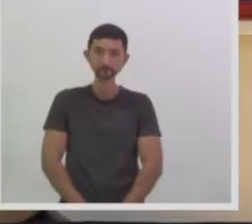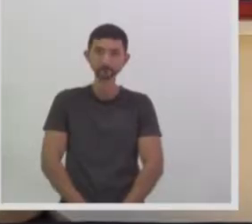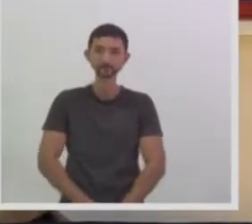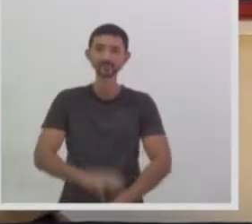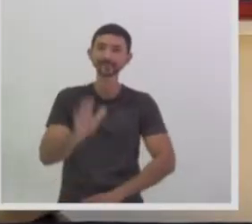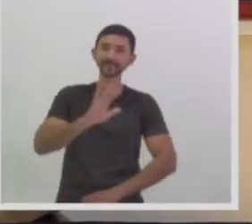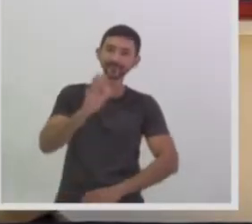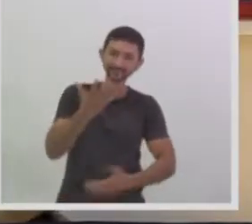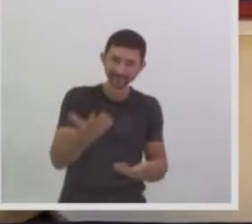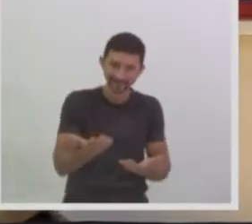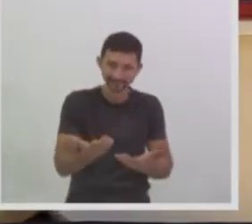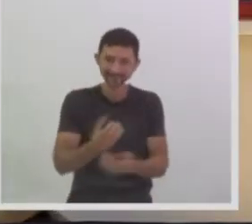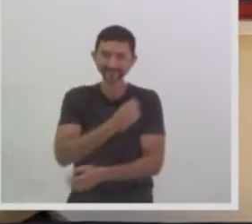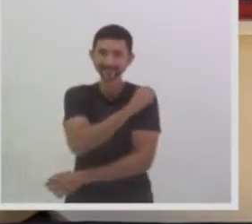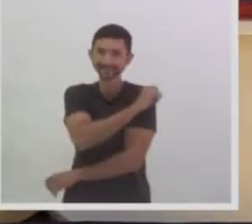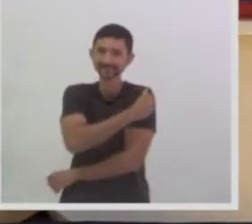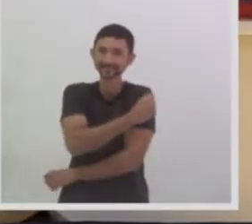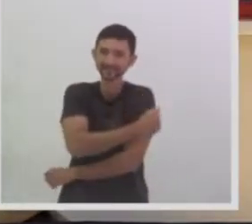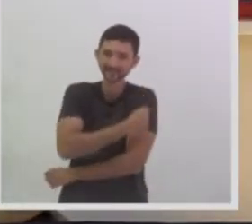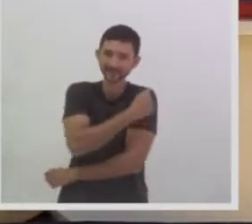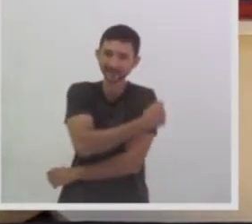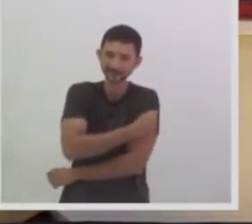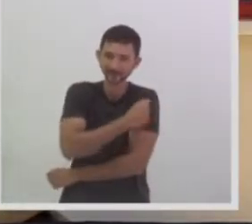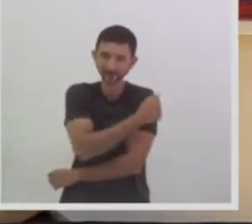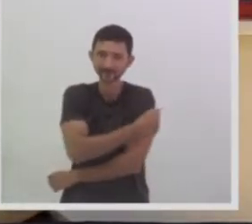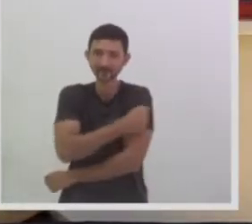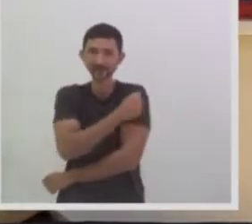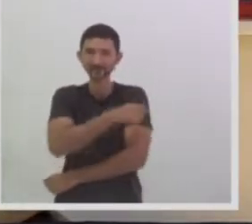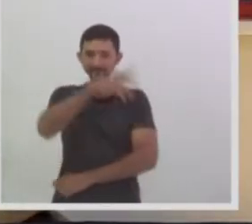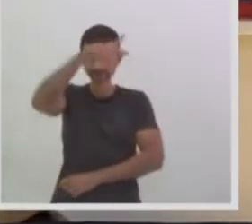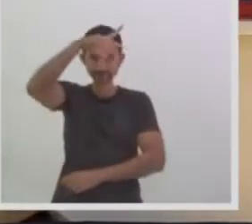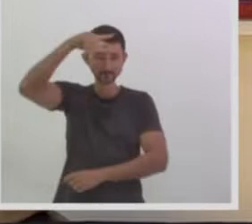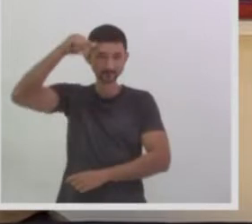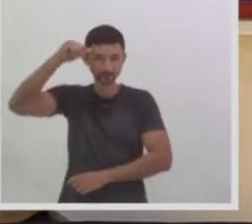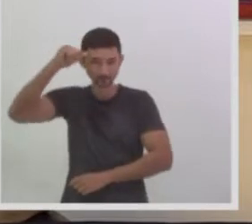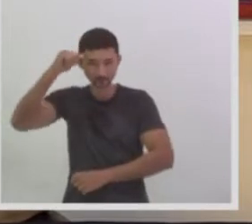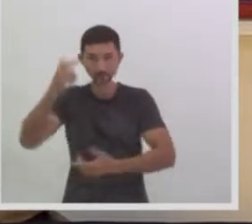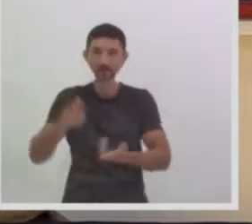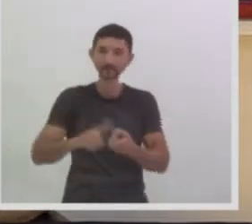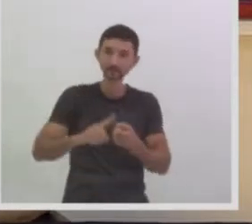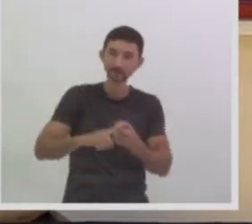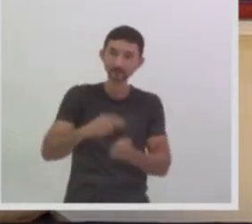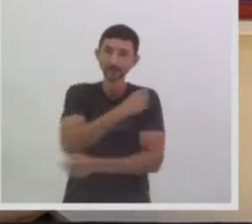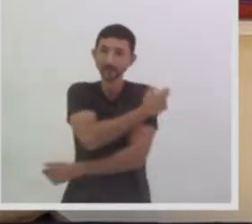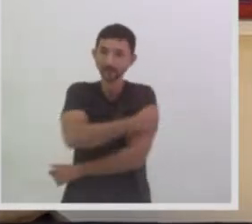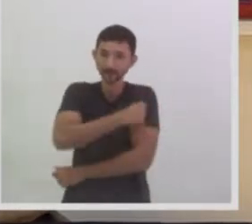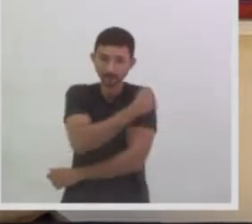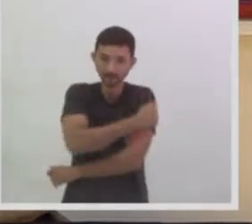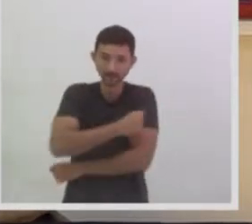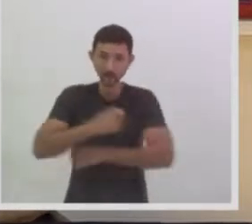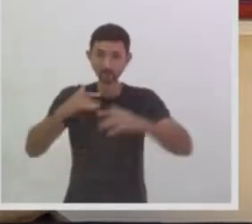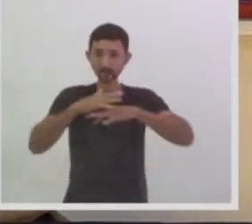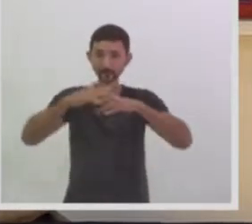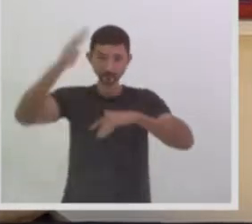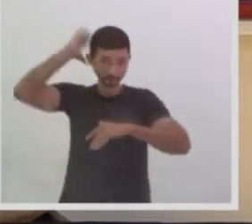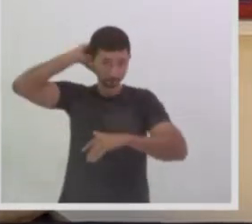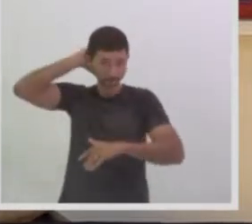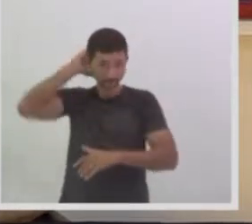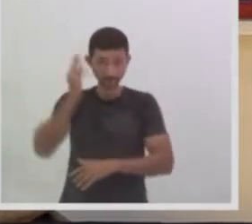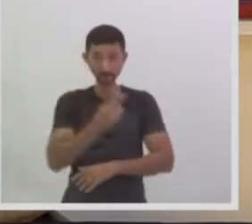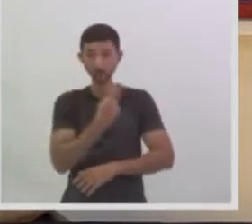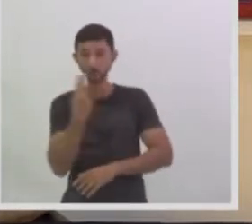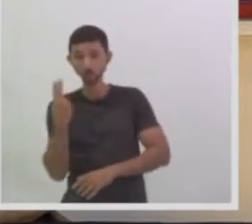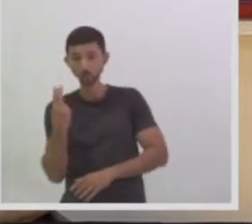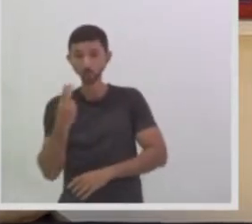Olá, meus queridos alunos da rede municipal e demais alunos da nossa cidade de Belém do Pará. Eu sou o professor Júnior